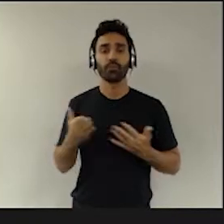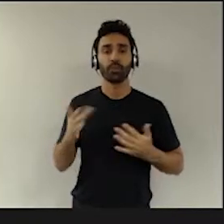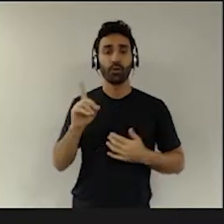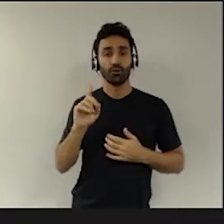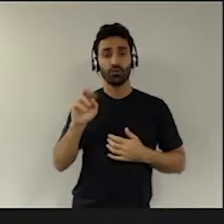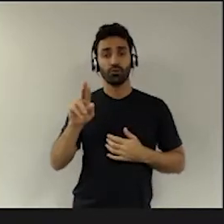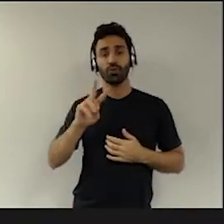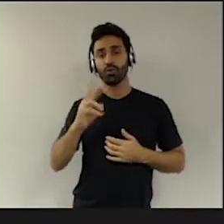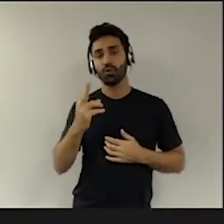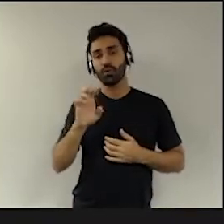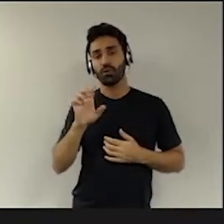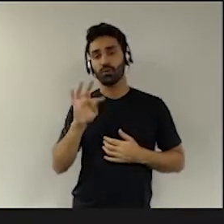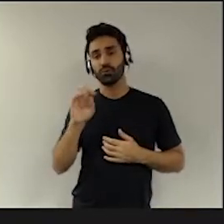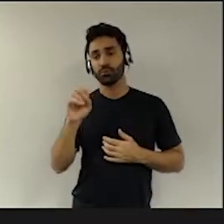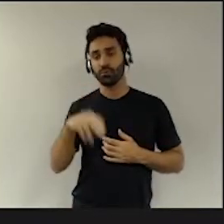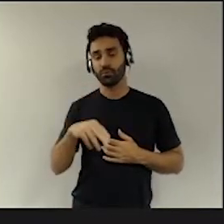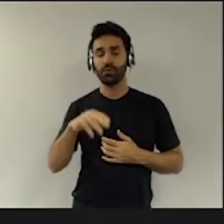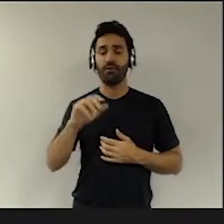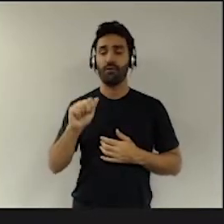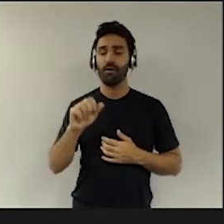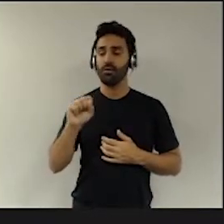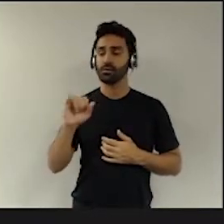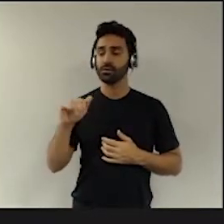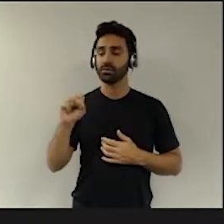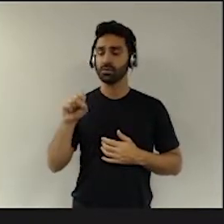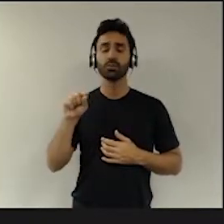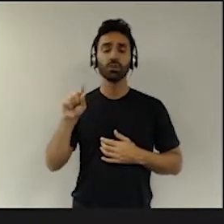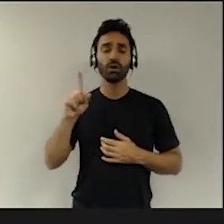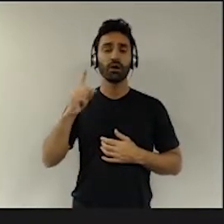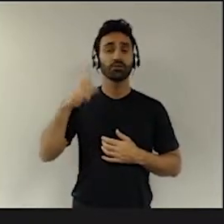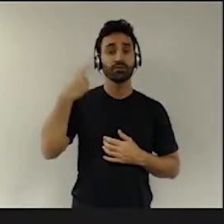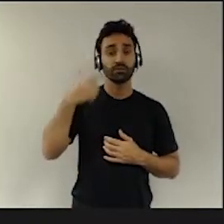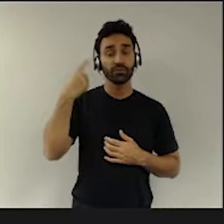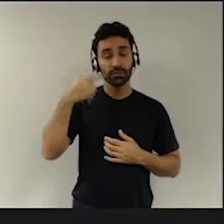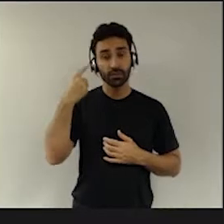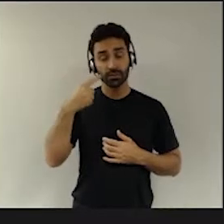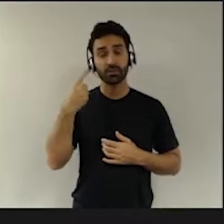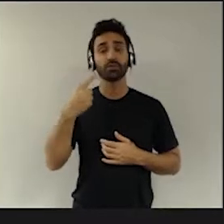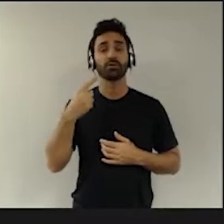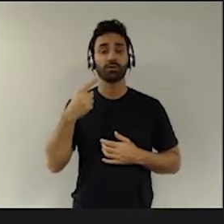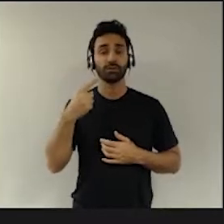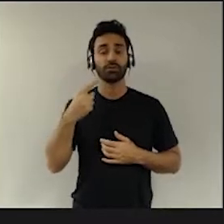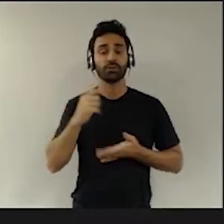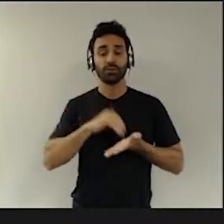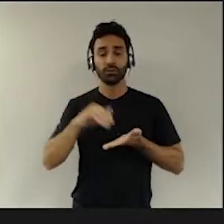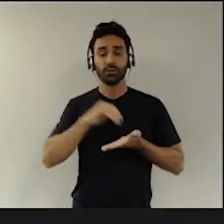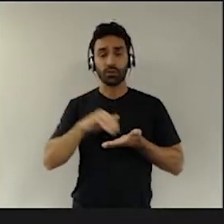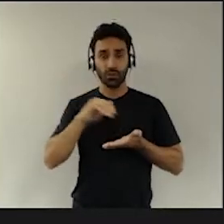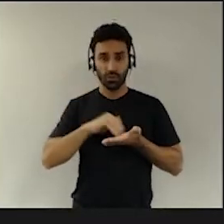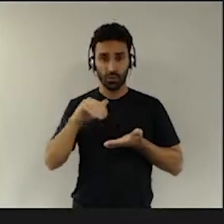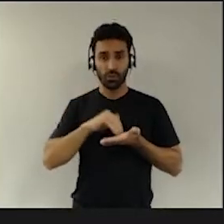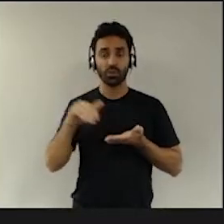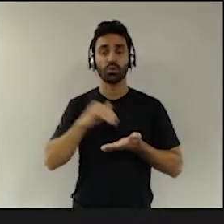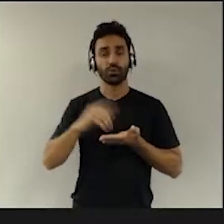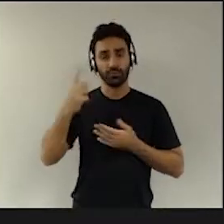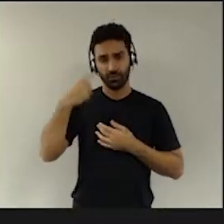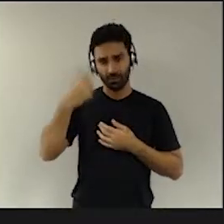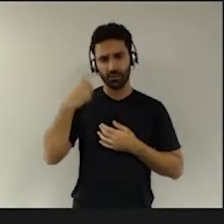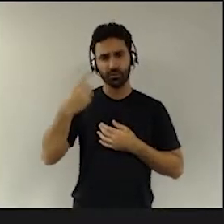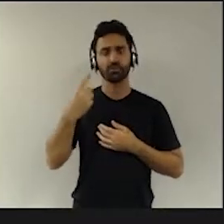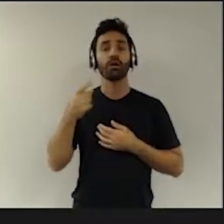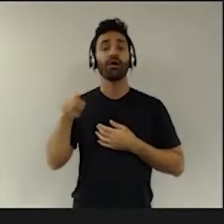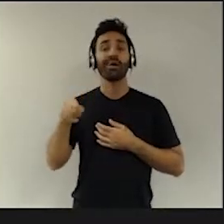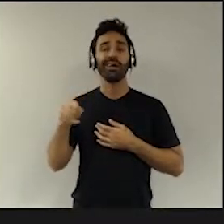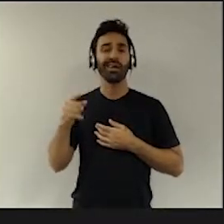Elton José Assis, que é advogado, sócio do escritório Fonseca e Assis, especializado em direito